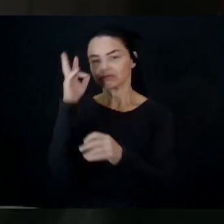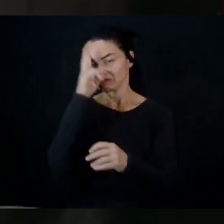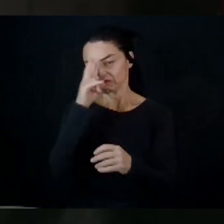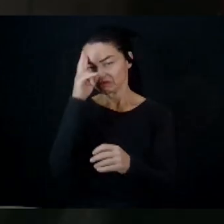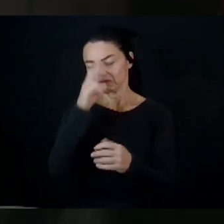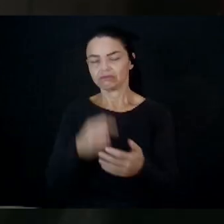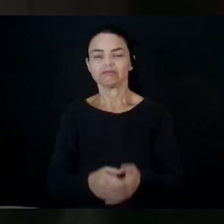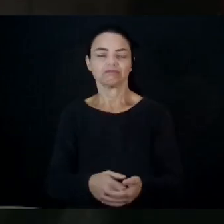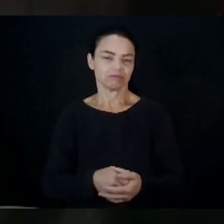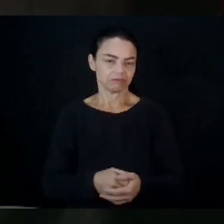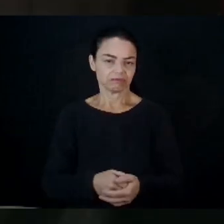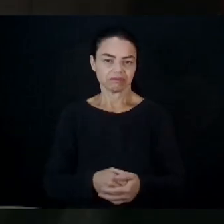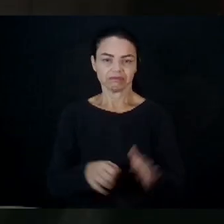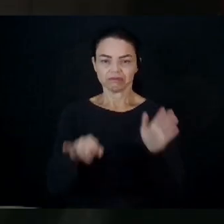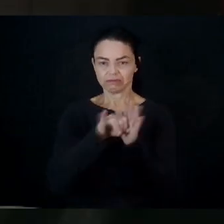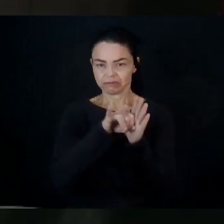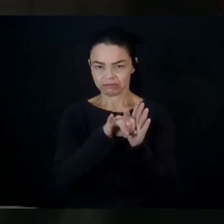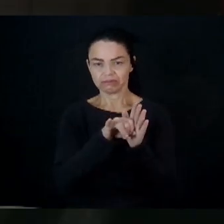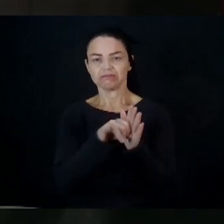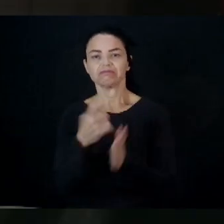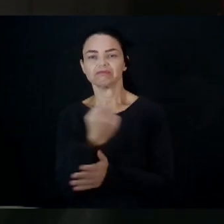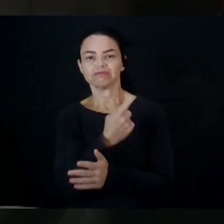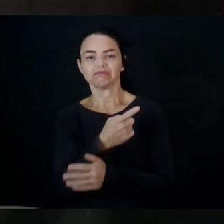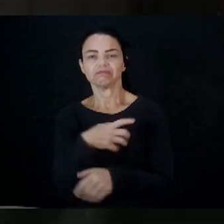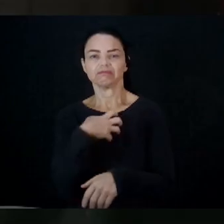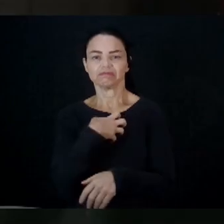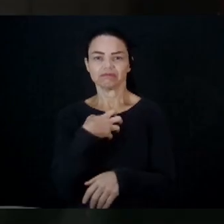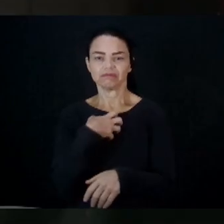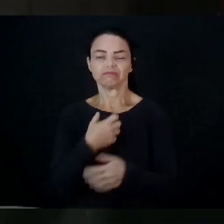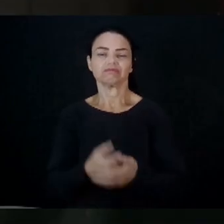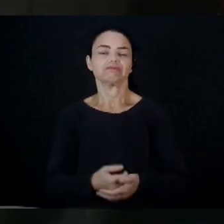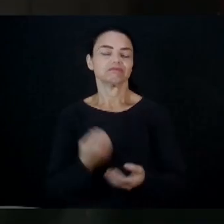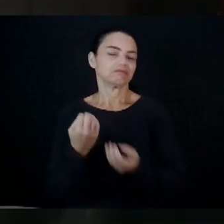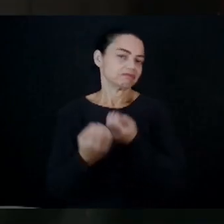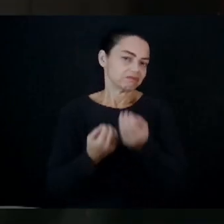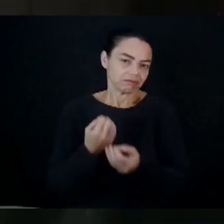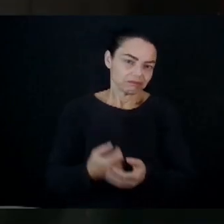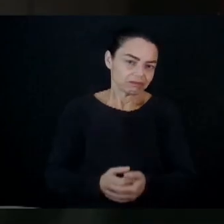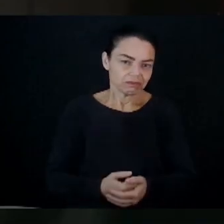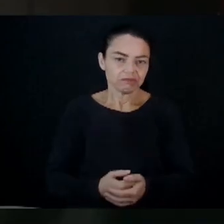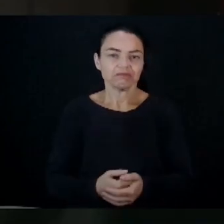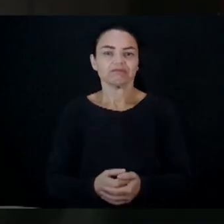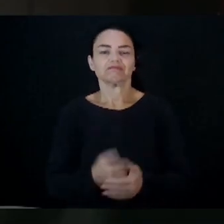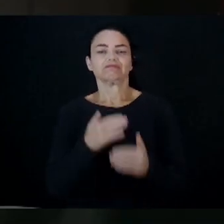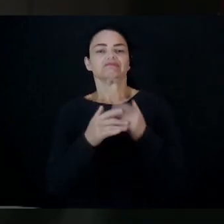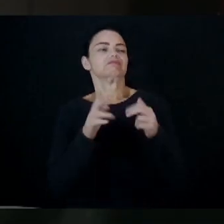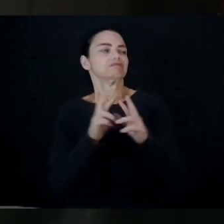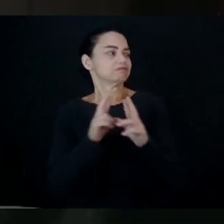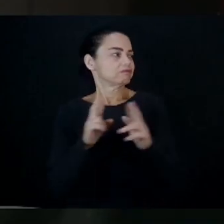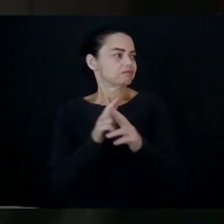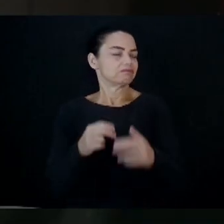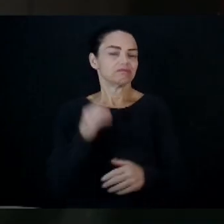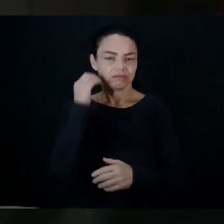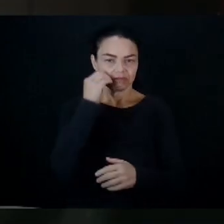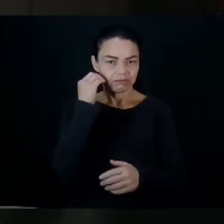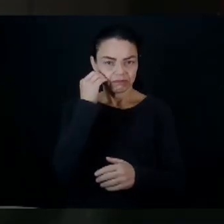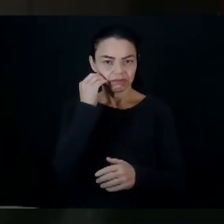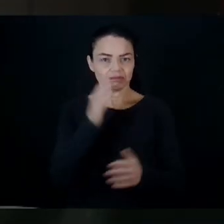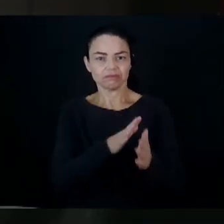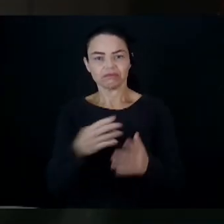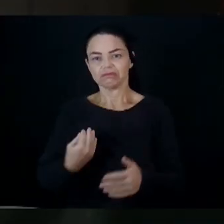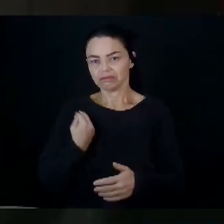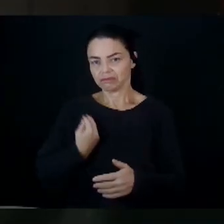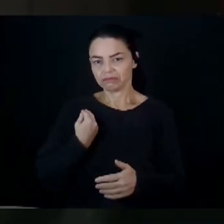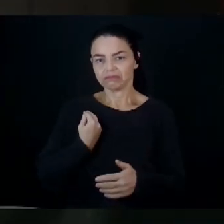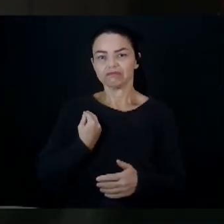nossa identidade, das nossas emoções e da forma como a gente constrói relações, experiências ao longo da vida.